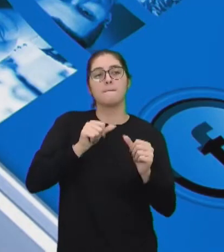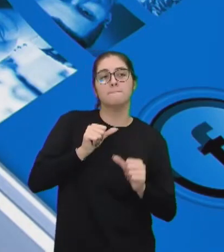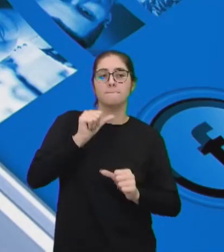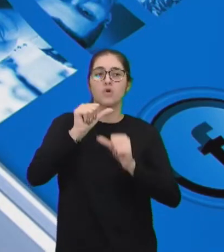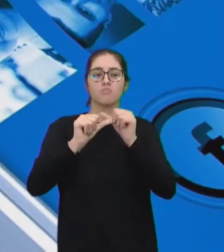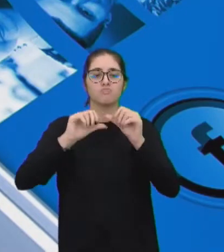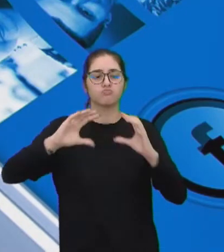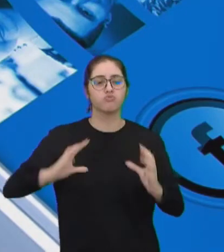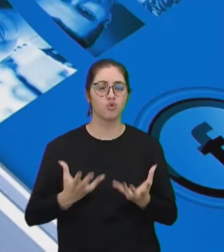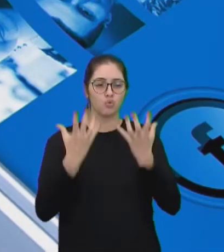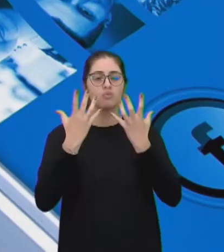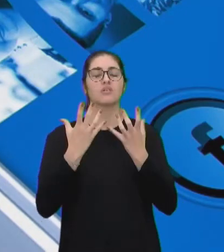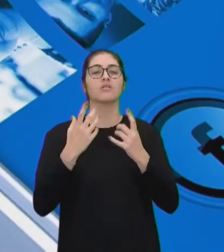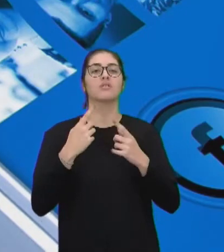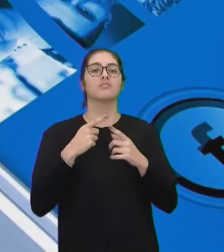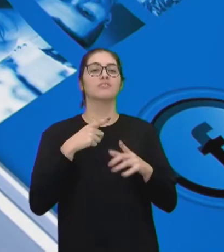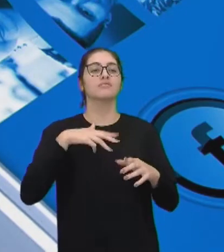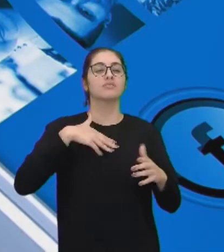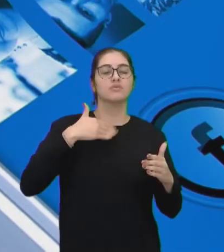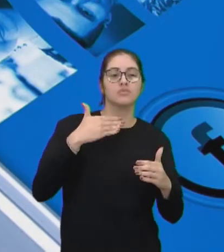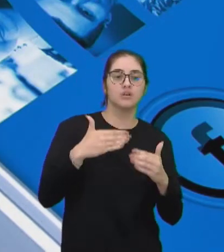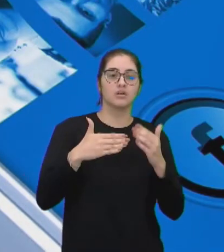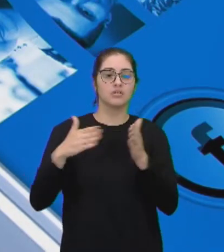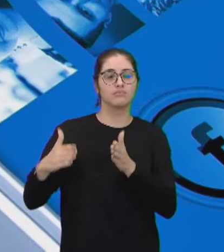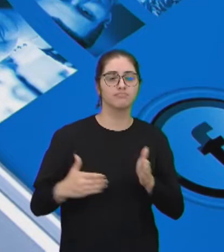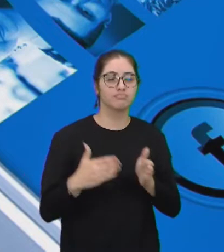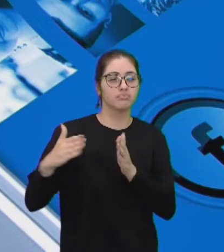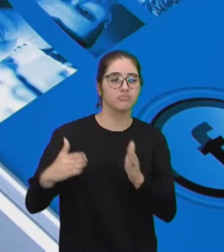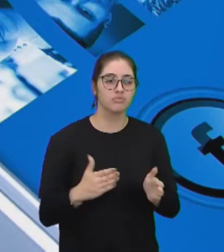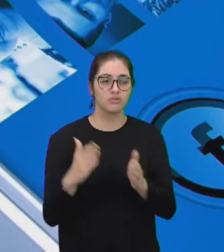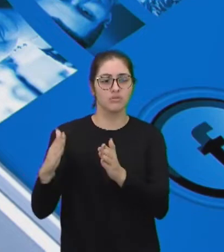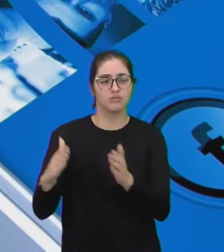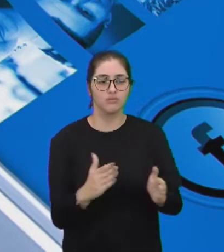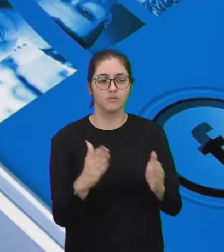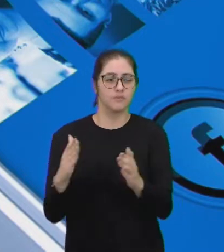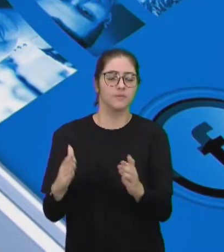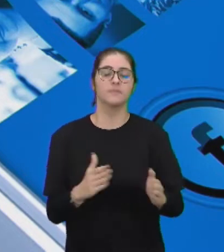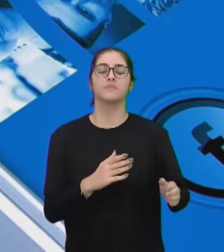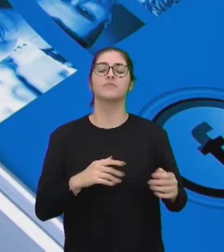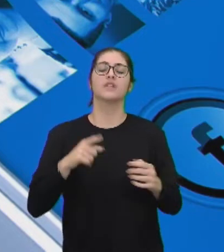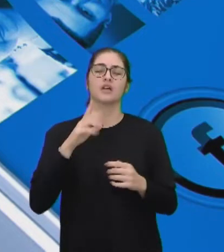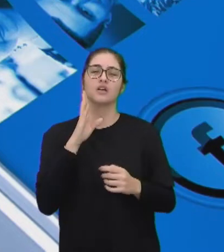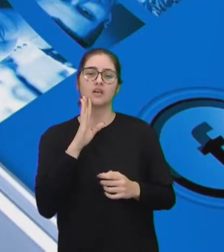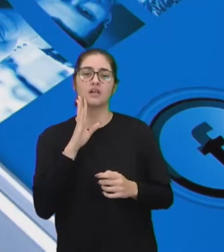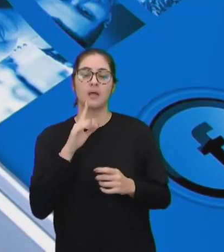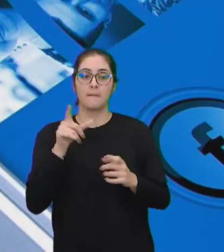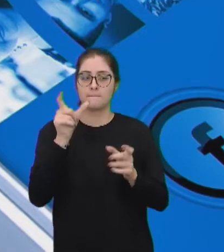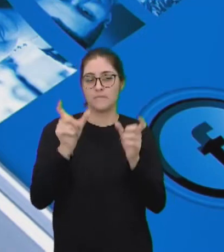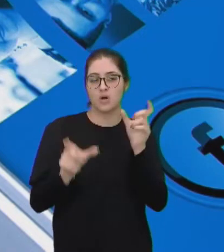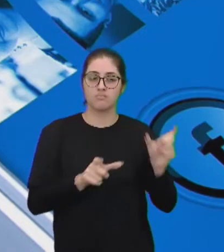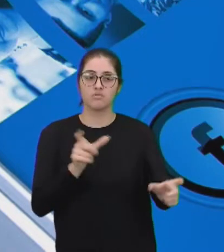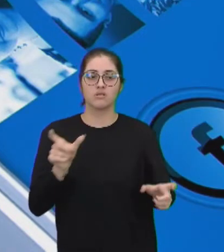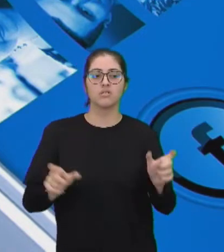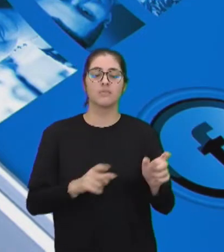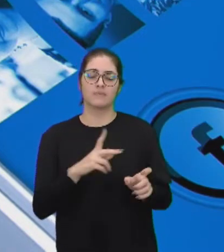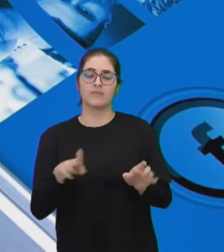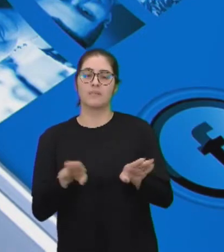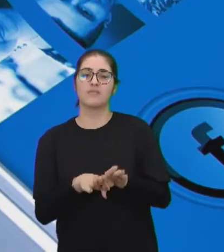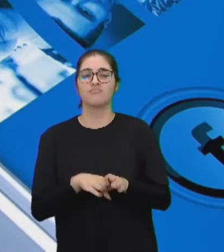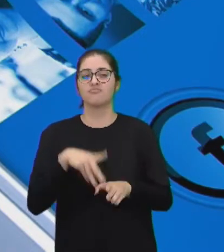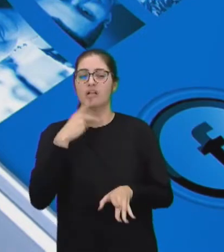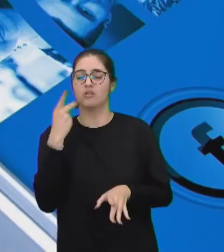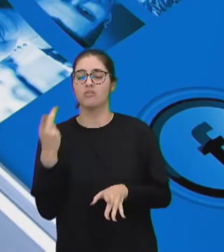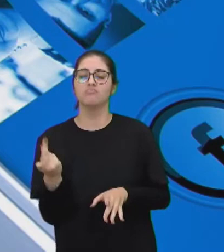né? Foram se modificando dentro dessa história. E o legal é que os próprios, né, também disseram pra gente